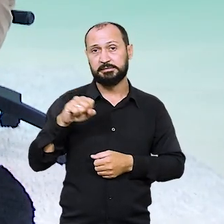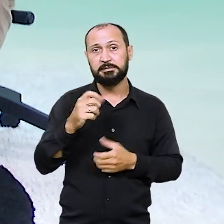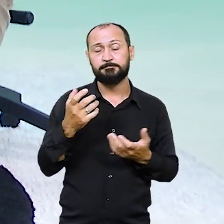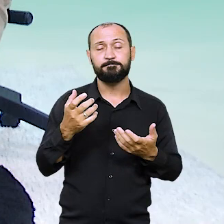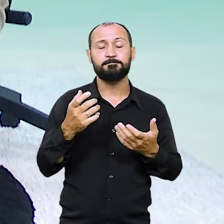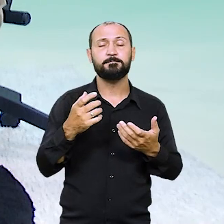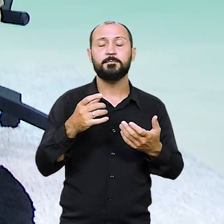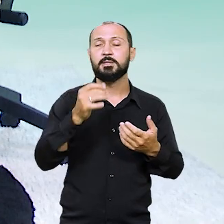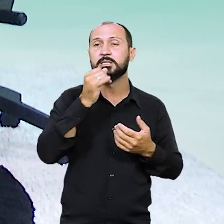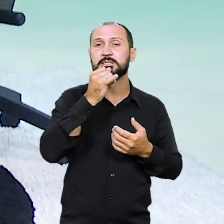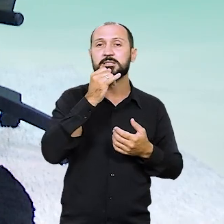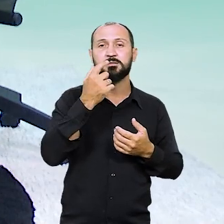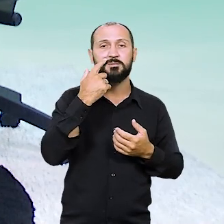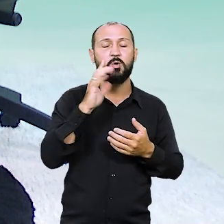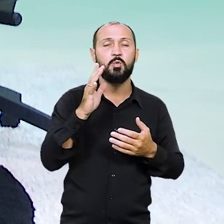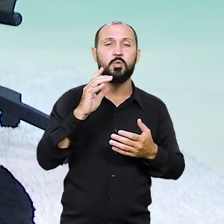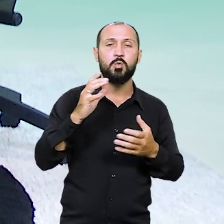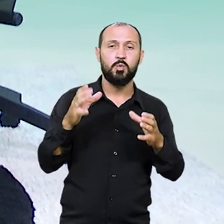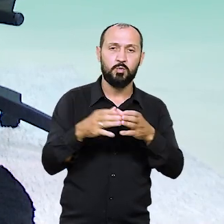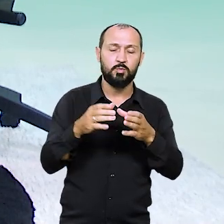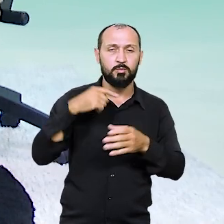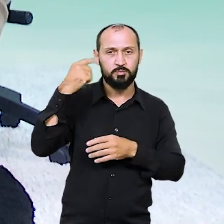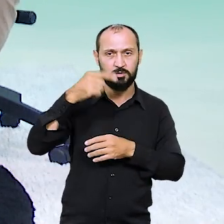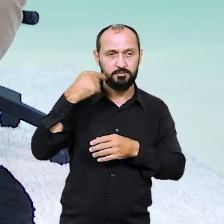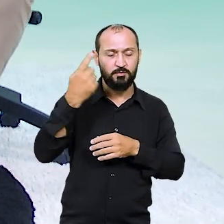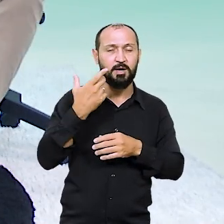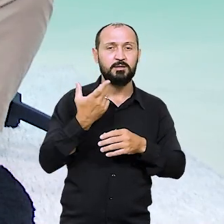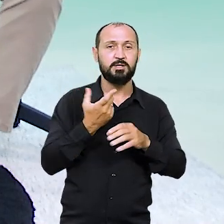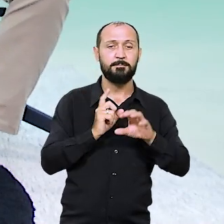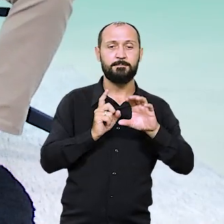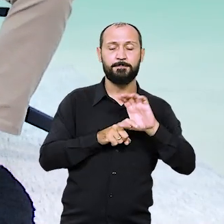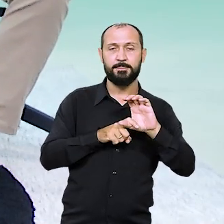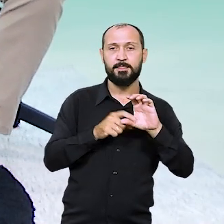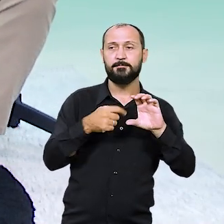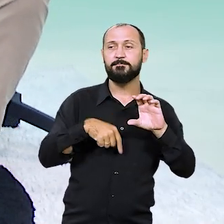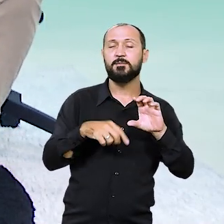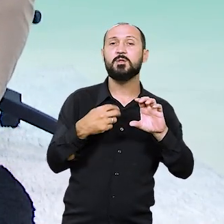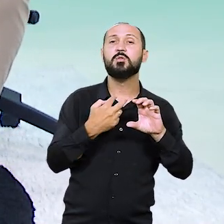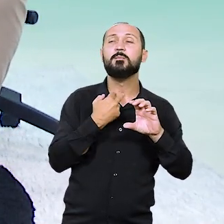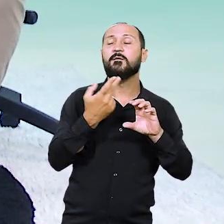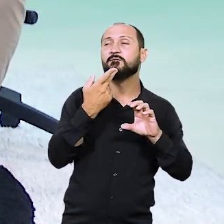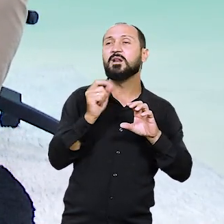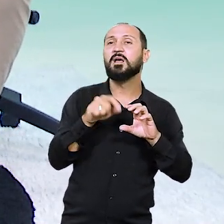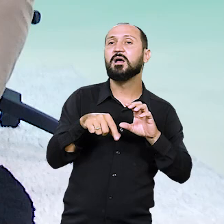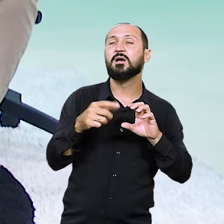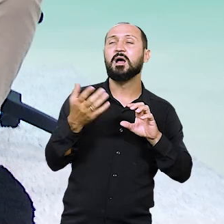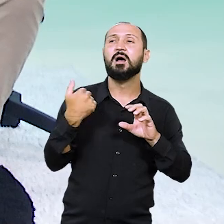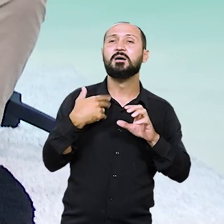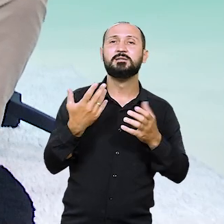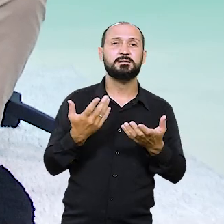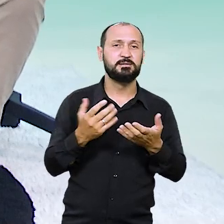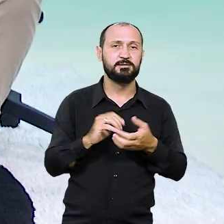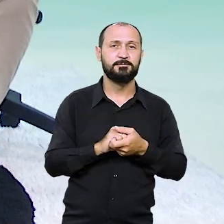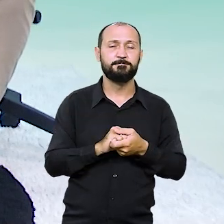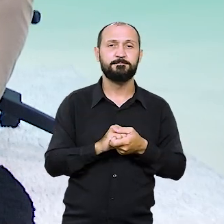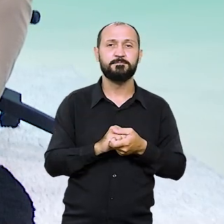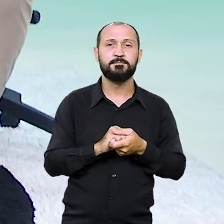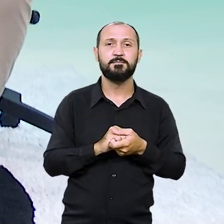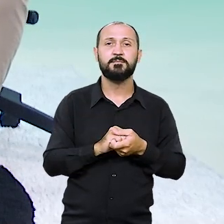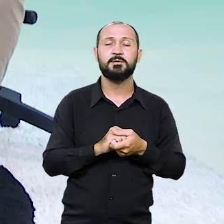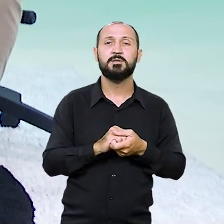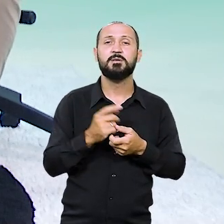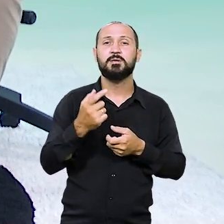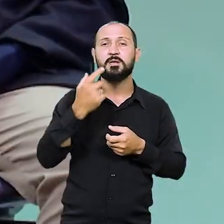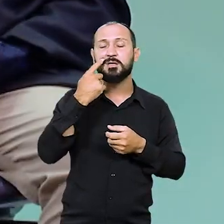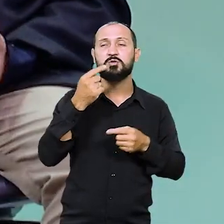vai ser posta em prática com mais frequência. Com mais frequência, com certeza. Então, por exemplo, já os advogados dos inadimplentes, os